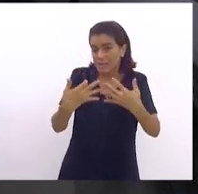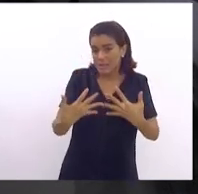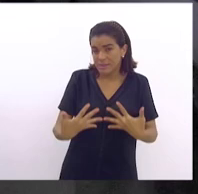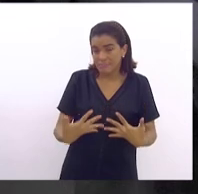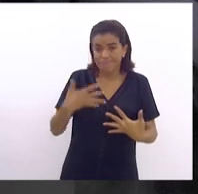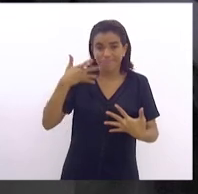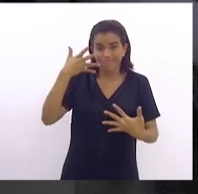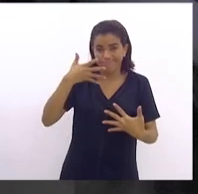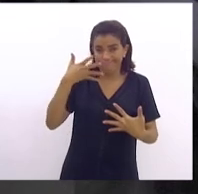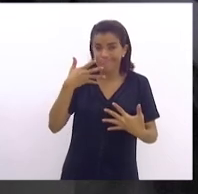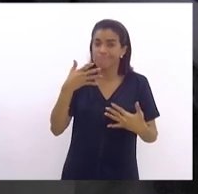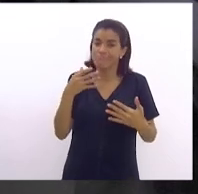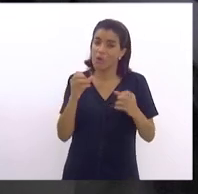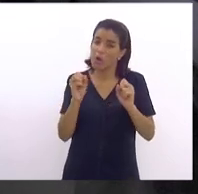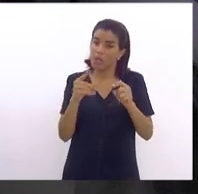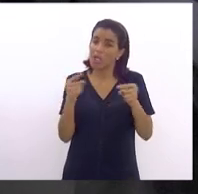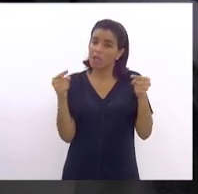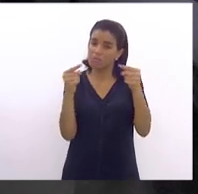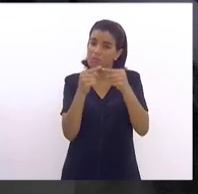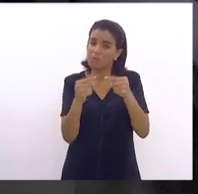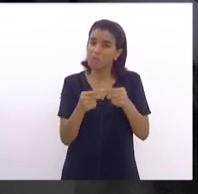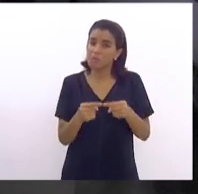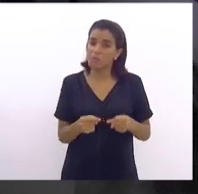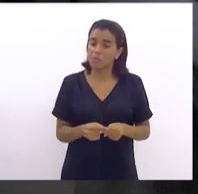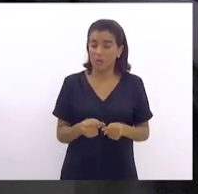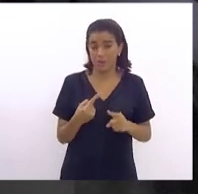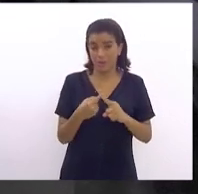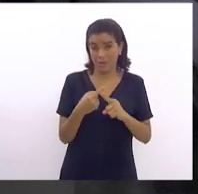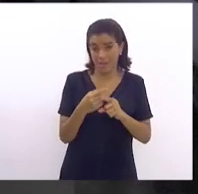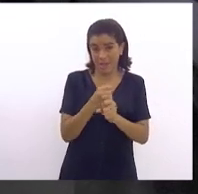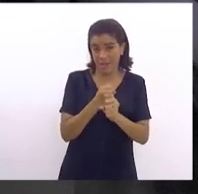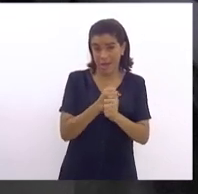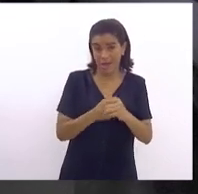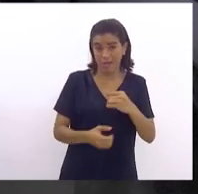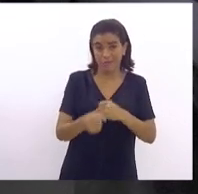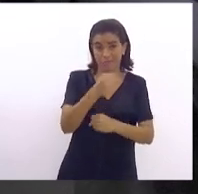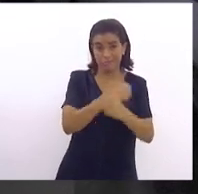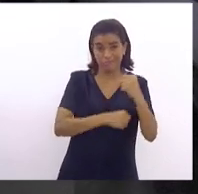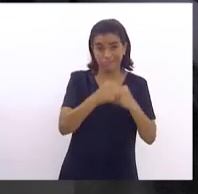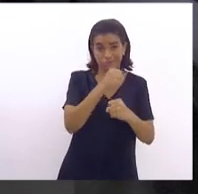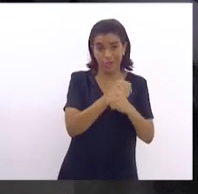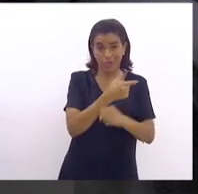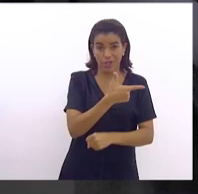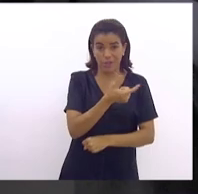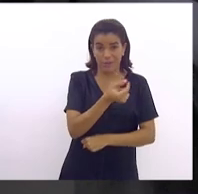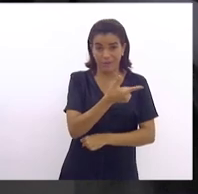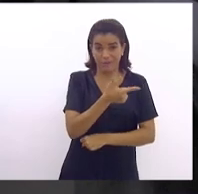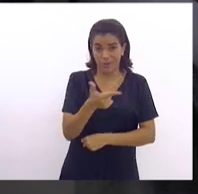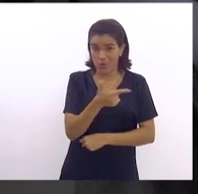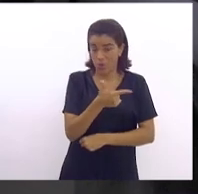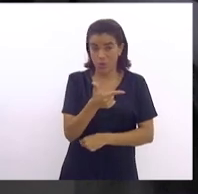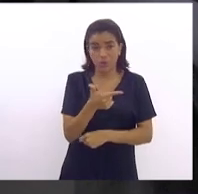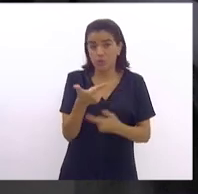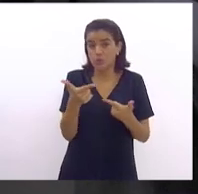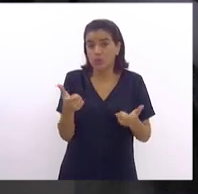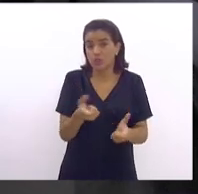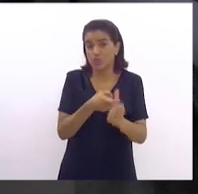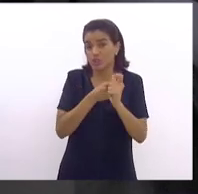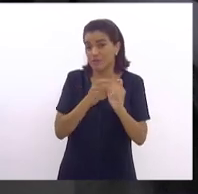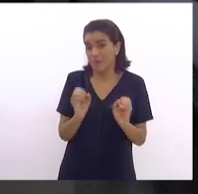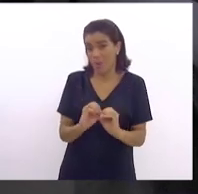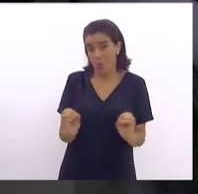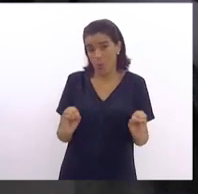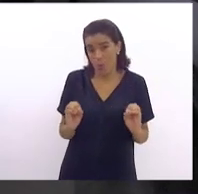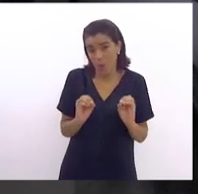são plausíveis. Né? Porque, em 22, nós não tínhamos déficit, e havia um interregno entre os